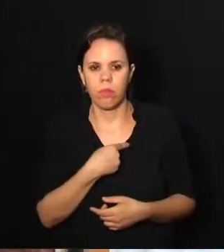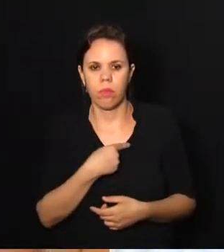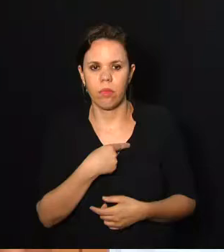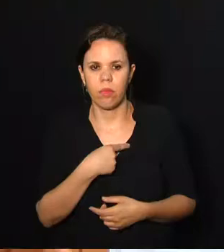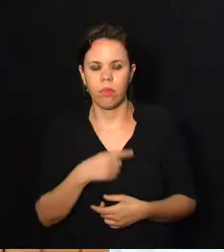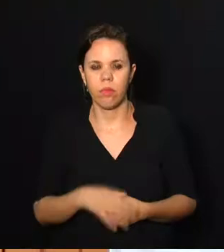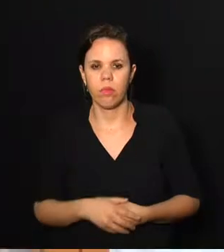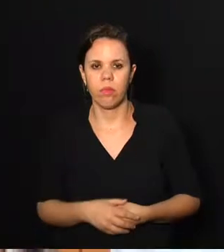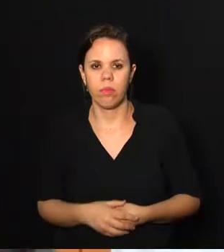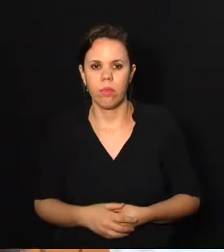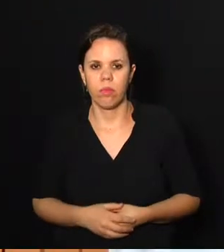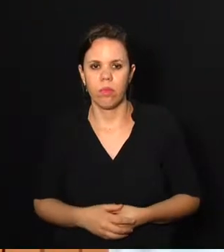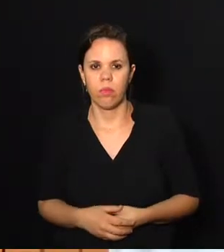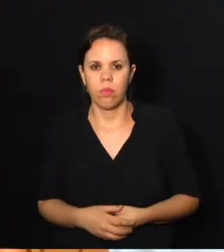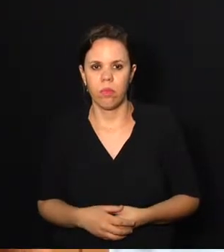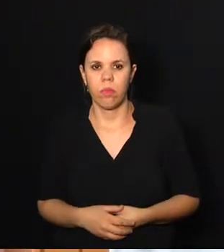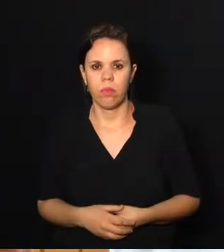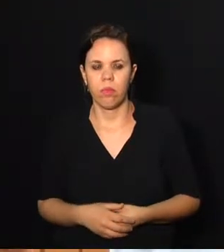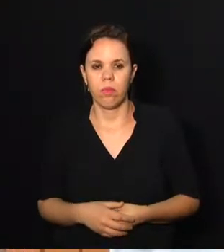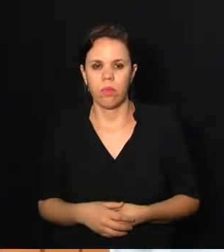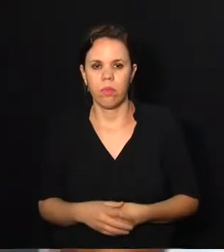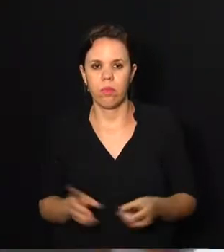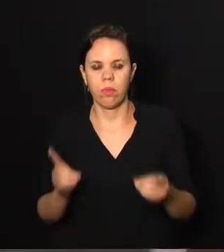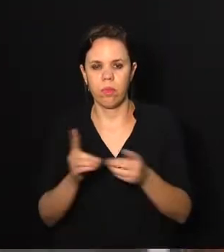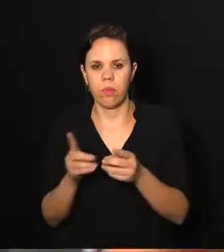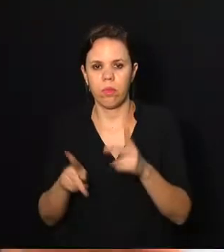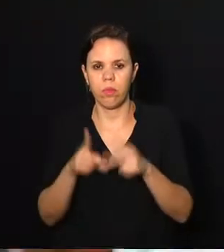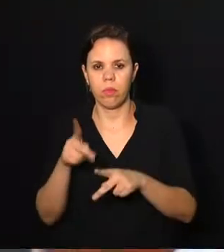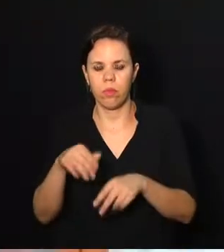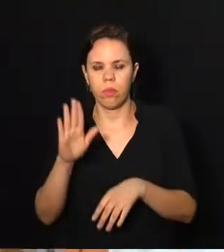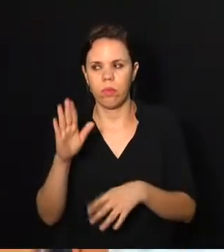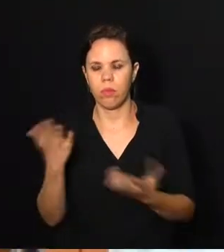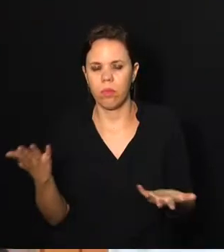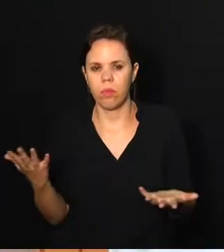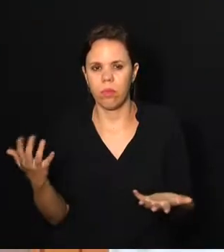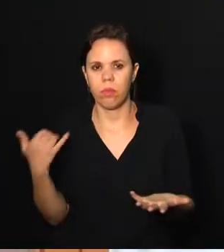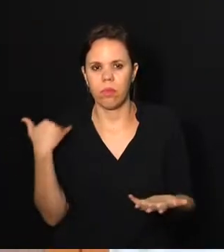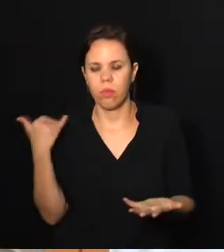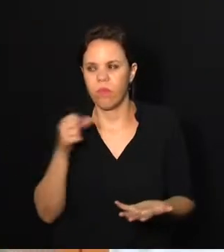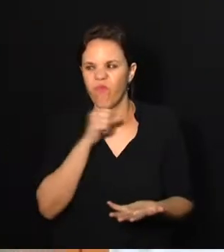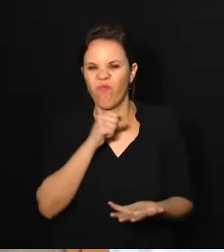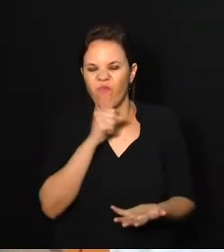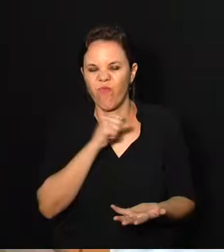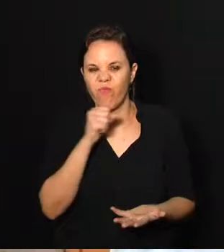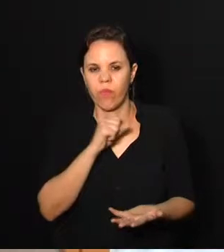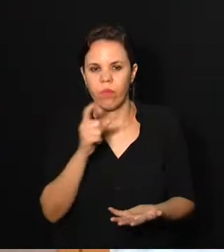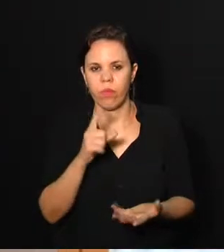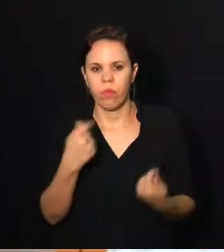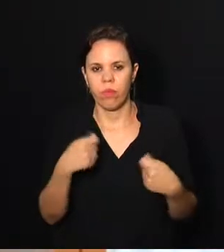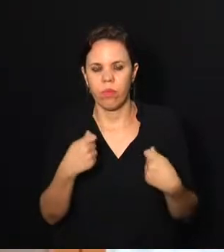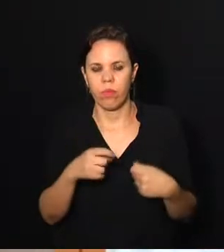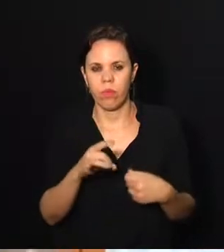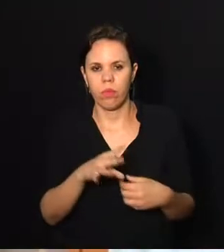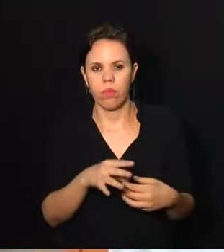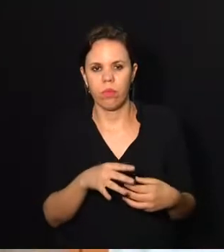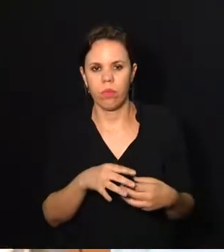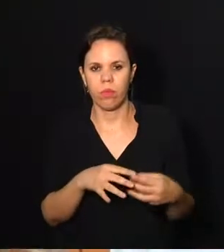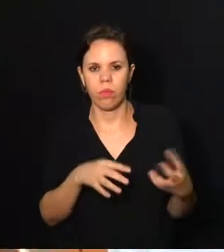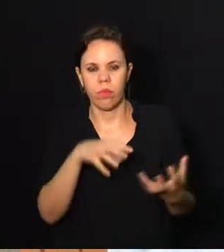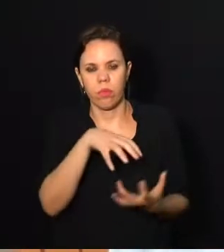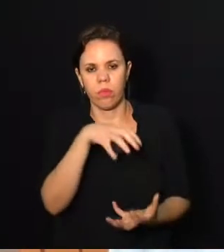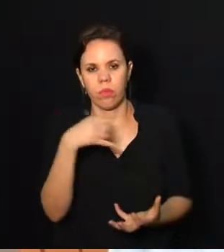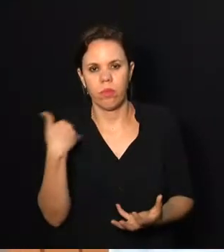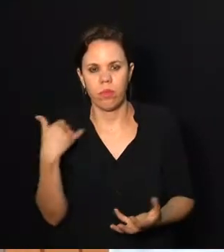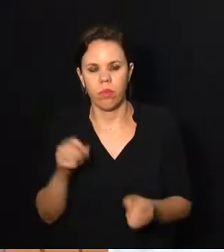mais assistência para a quarta idade, para a terceira, não. Vamos dar a assistência que precisa para a terceira idade, vamos dar